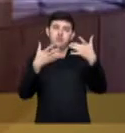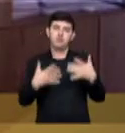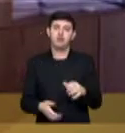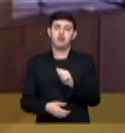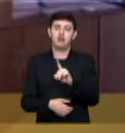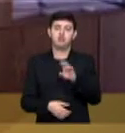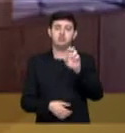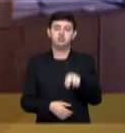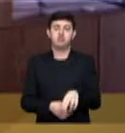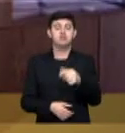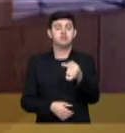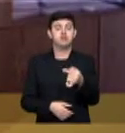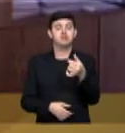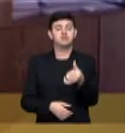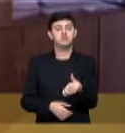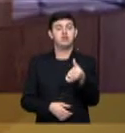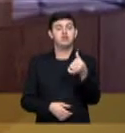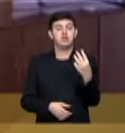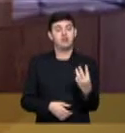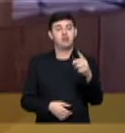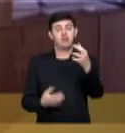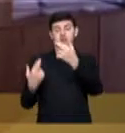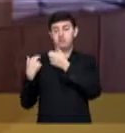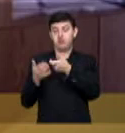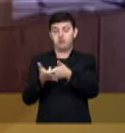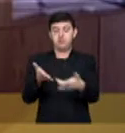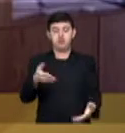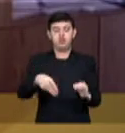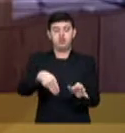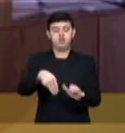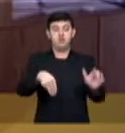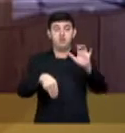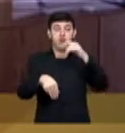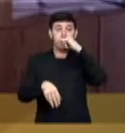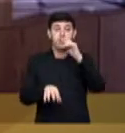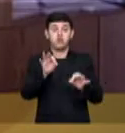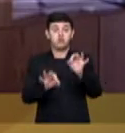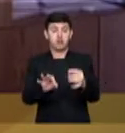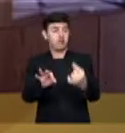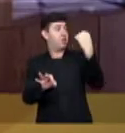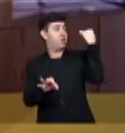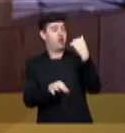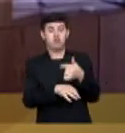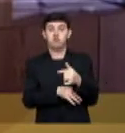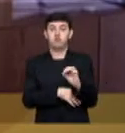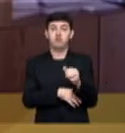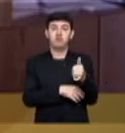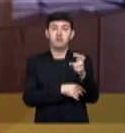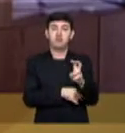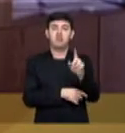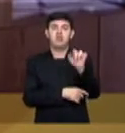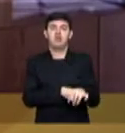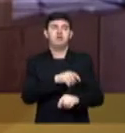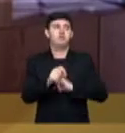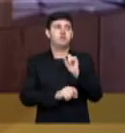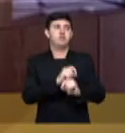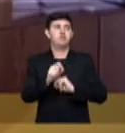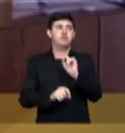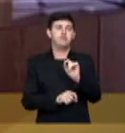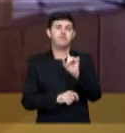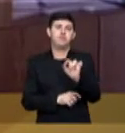ADIM 763, da relatoria do ministro Edson Fachin, julgada em 2015, que exemplifica bem a situação posta,